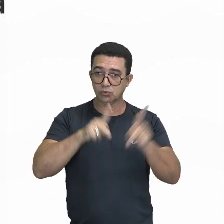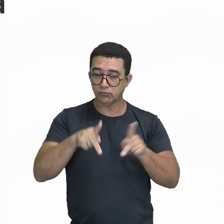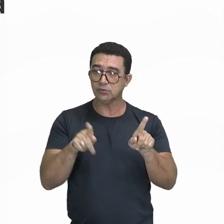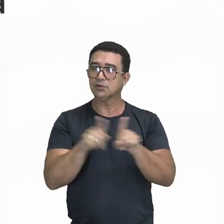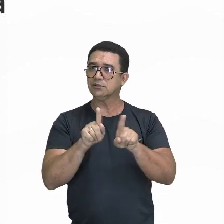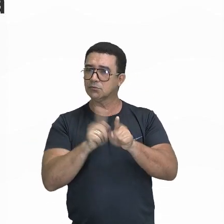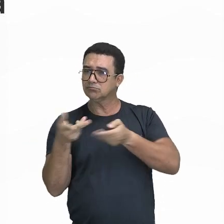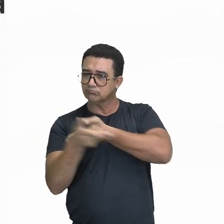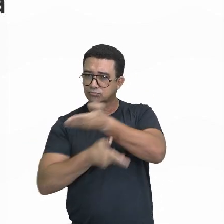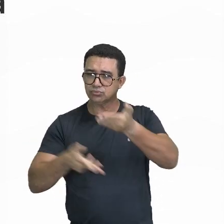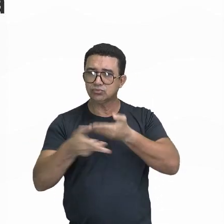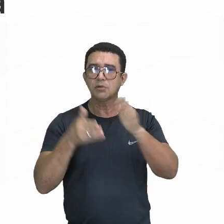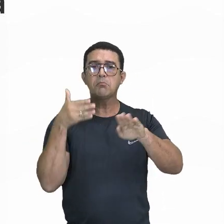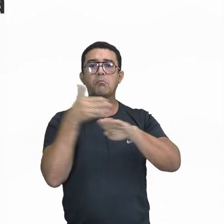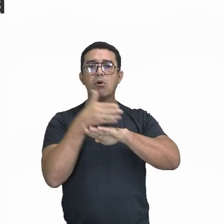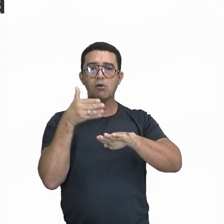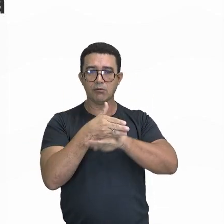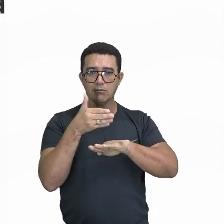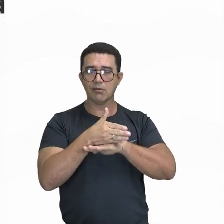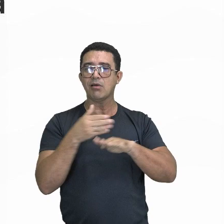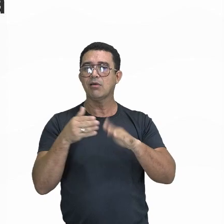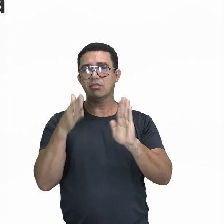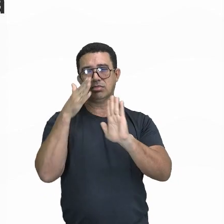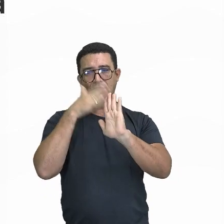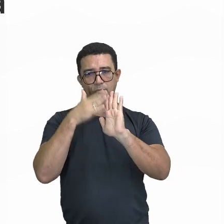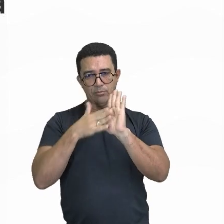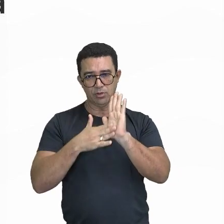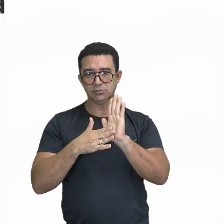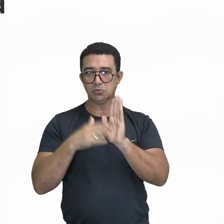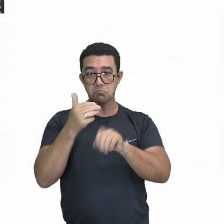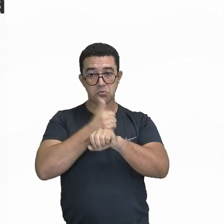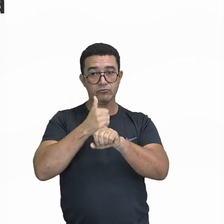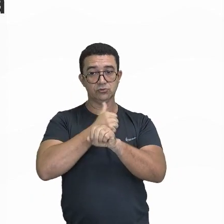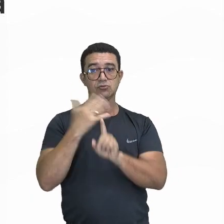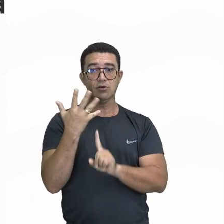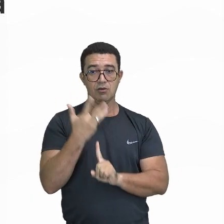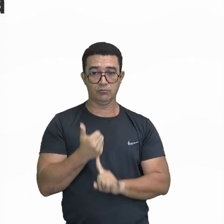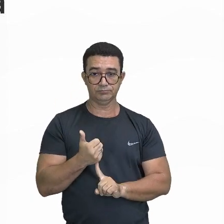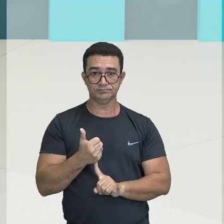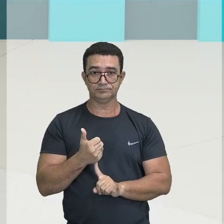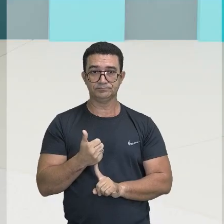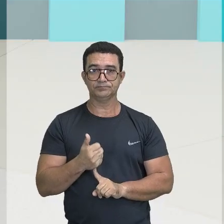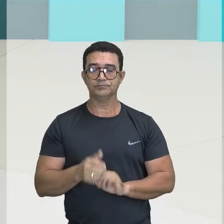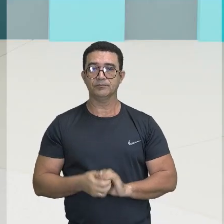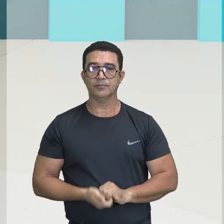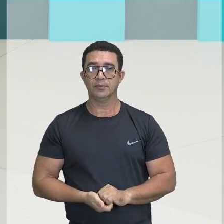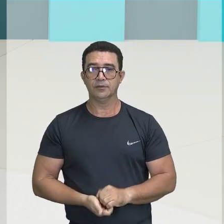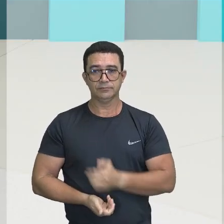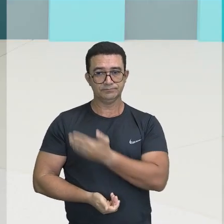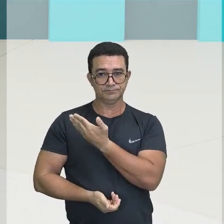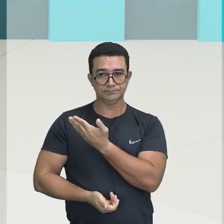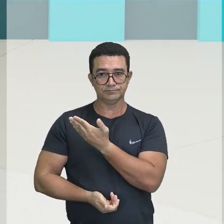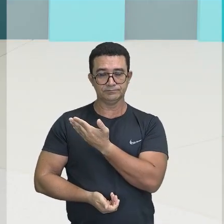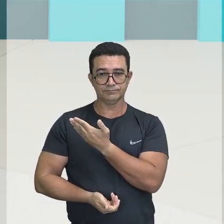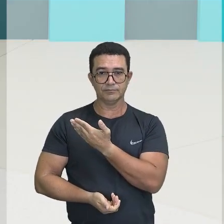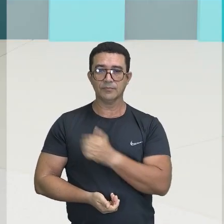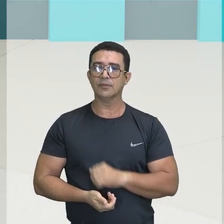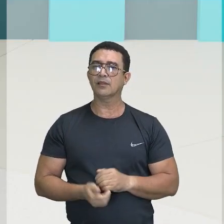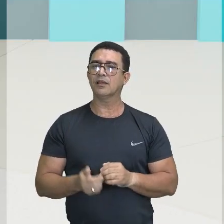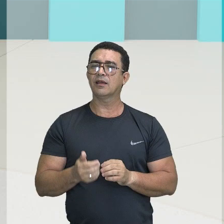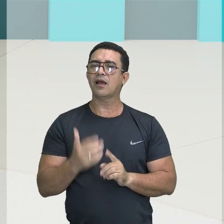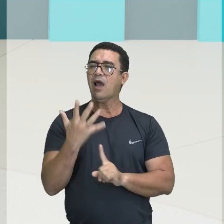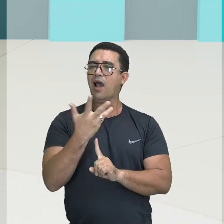interage participando da proposta do artista. E vamos mostrar agora para vocês uma